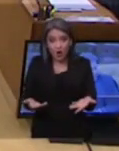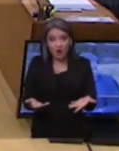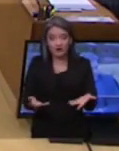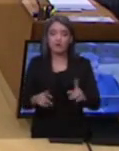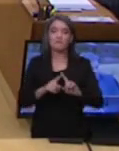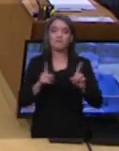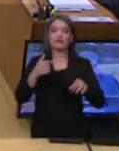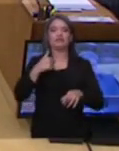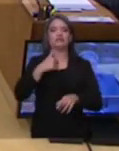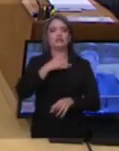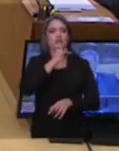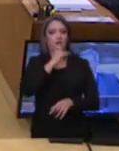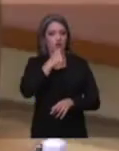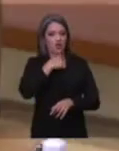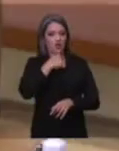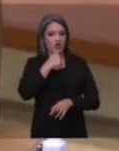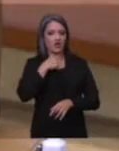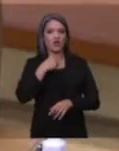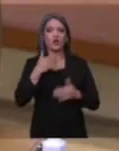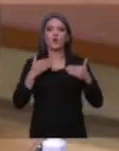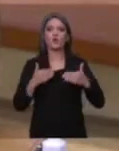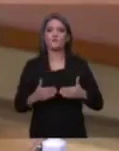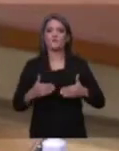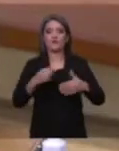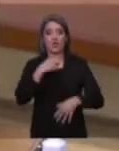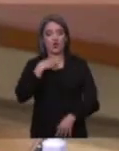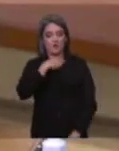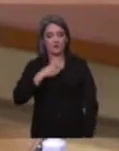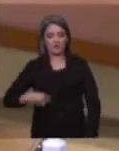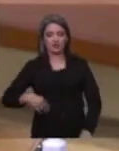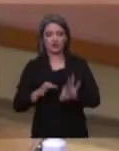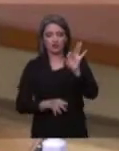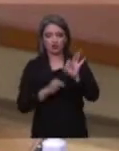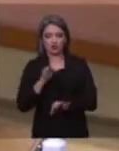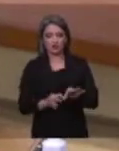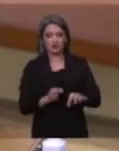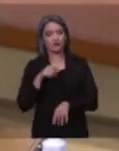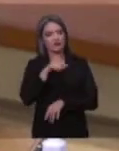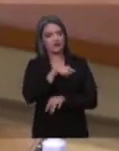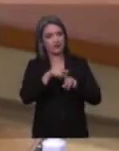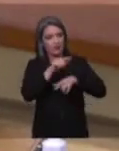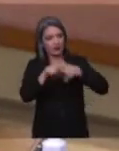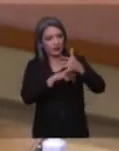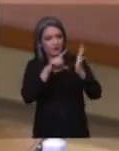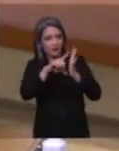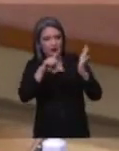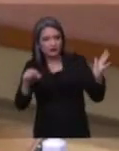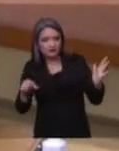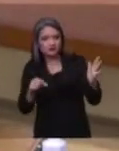Justiça. E o senhor também trabalhou no Palácio do Planalto, na subchefia de assuntos jurídicos.